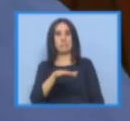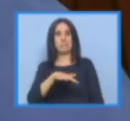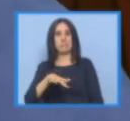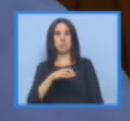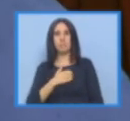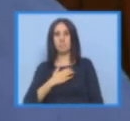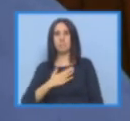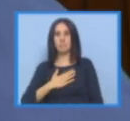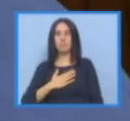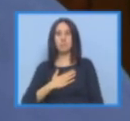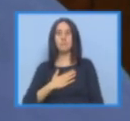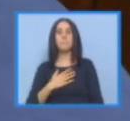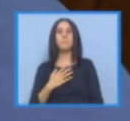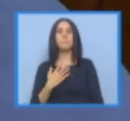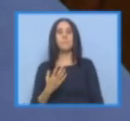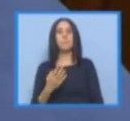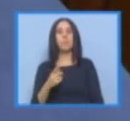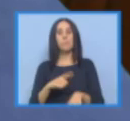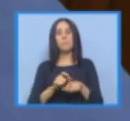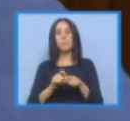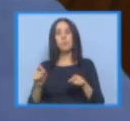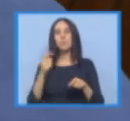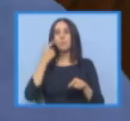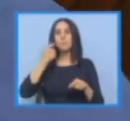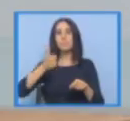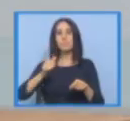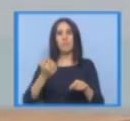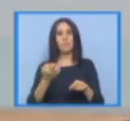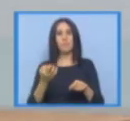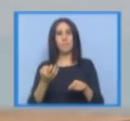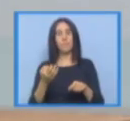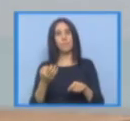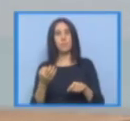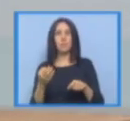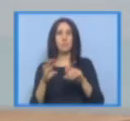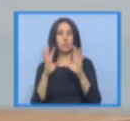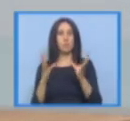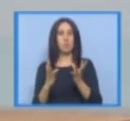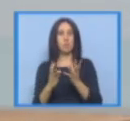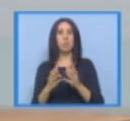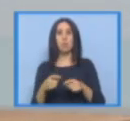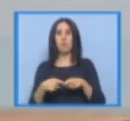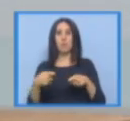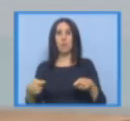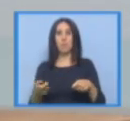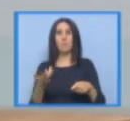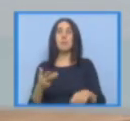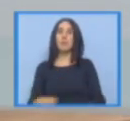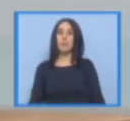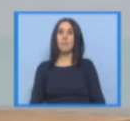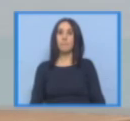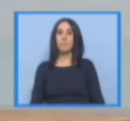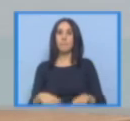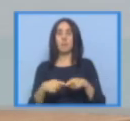daquela empresa. O período experimental, por sua vez, assim de forma geral... Vai ser mais dilatado Esse vai ser